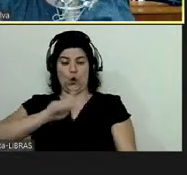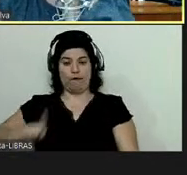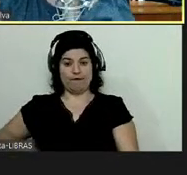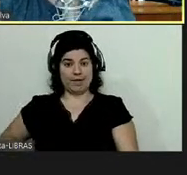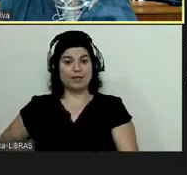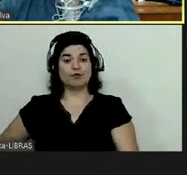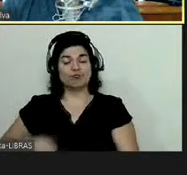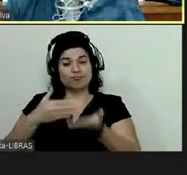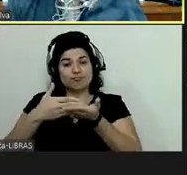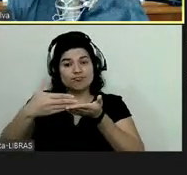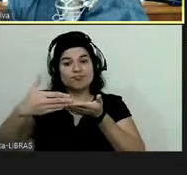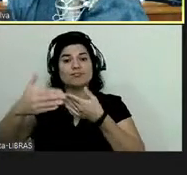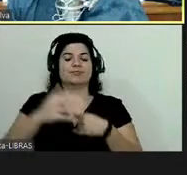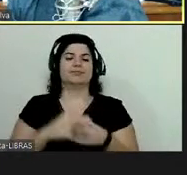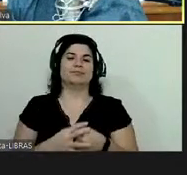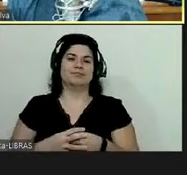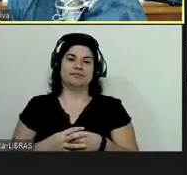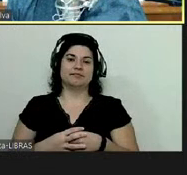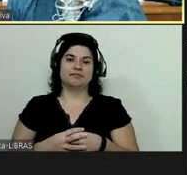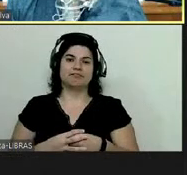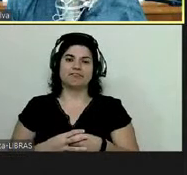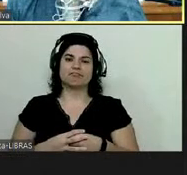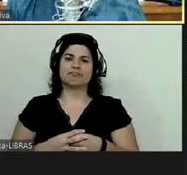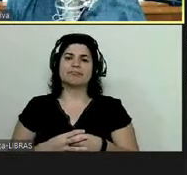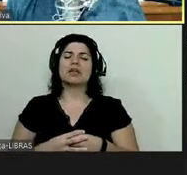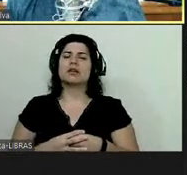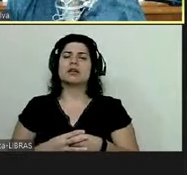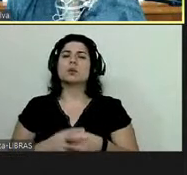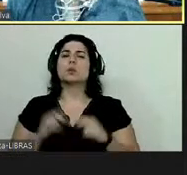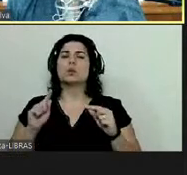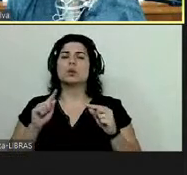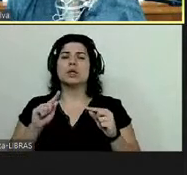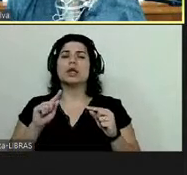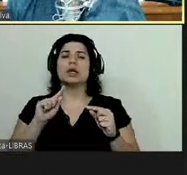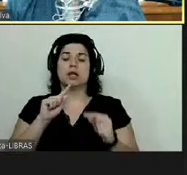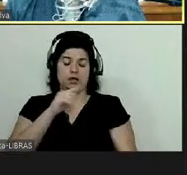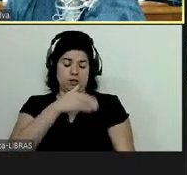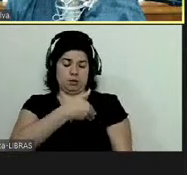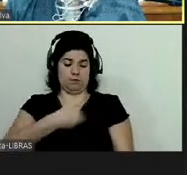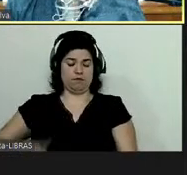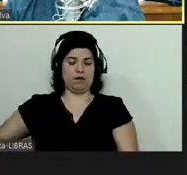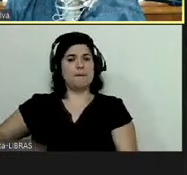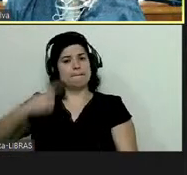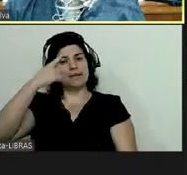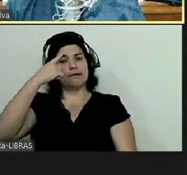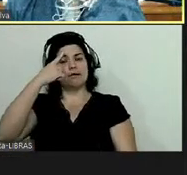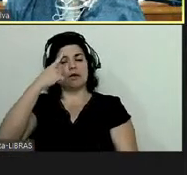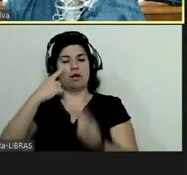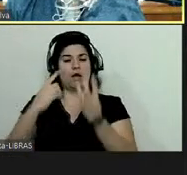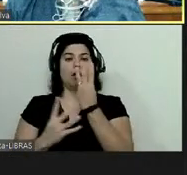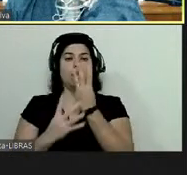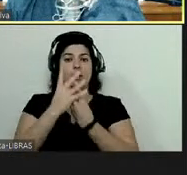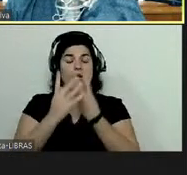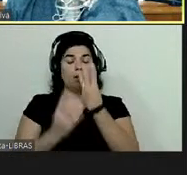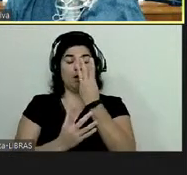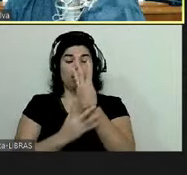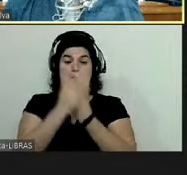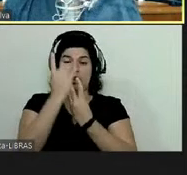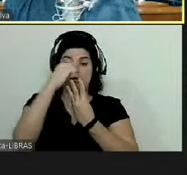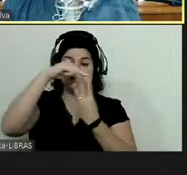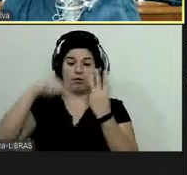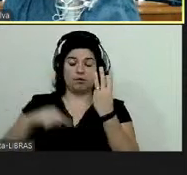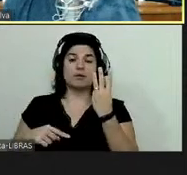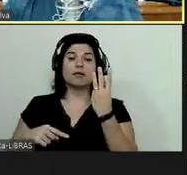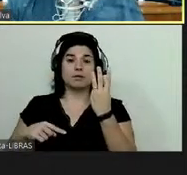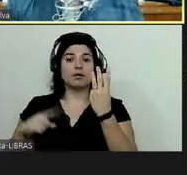vamos dizer assim né então a república presidencialista federalismo é uma Tríade vão pensar assim que começa a1891